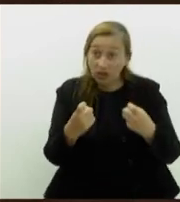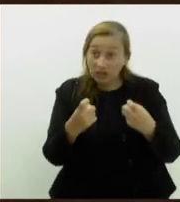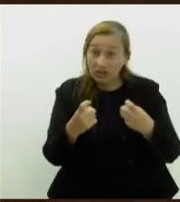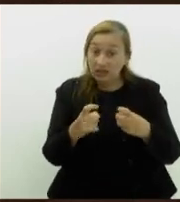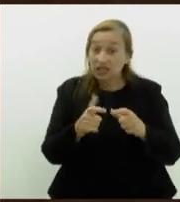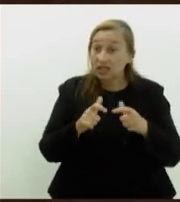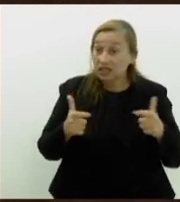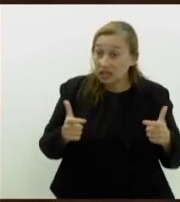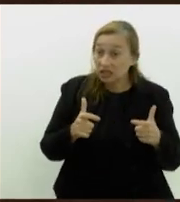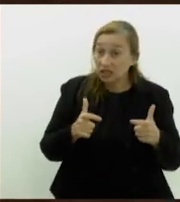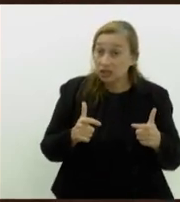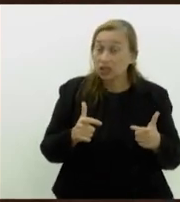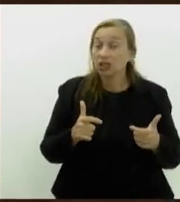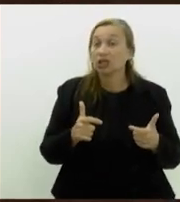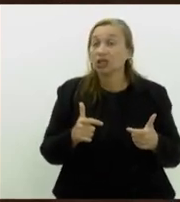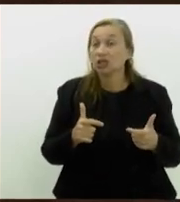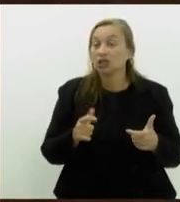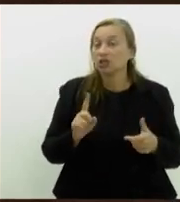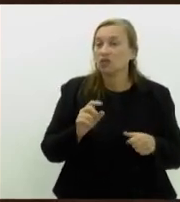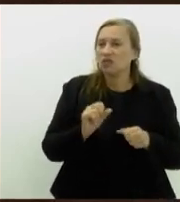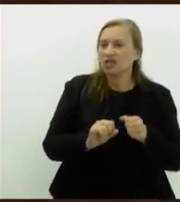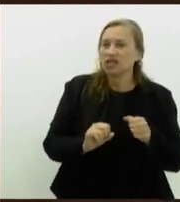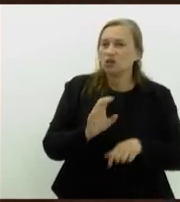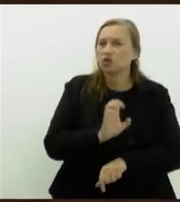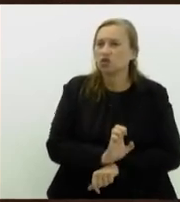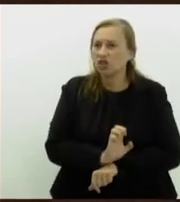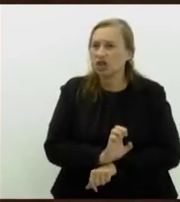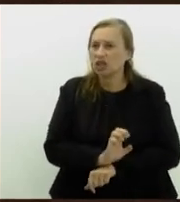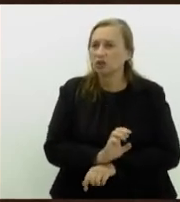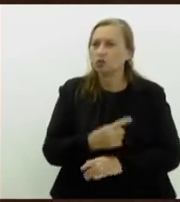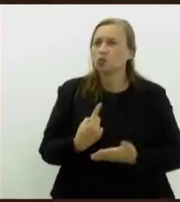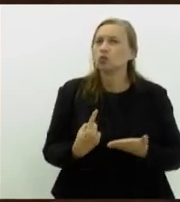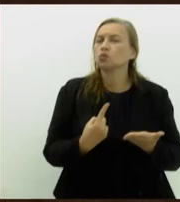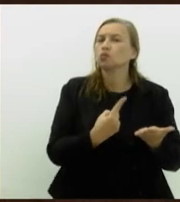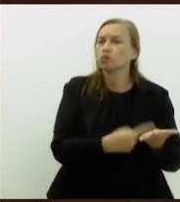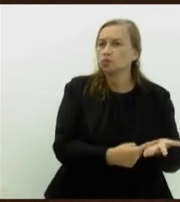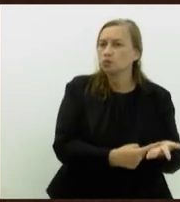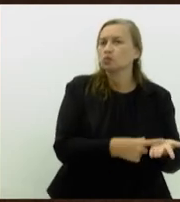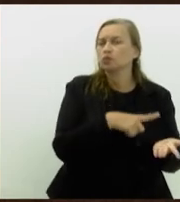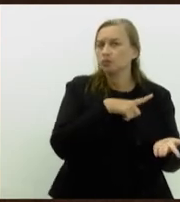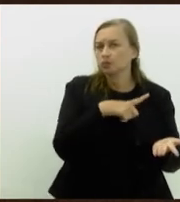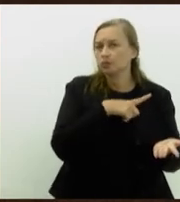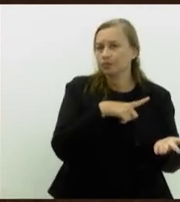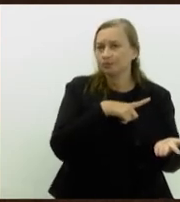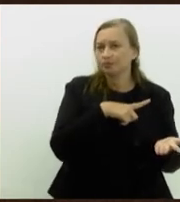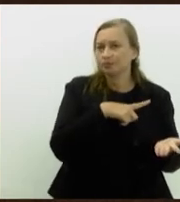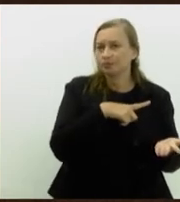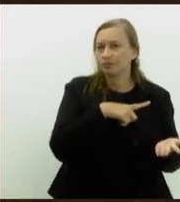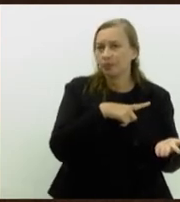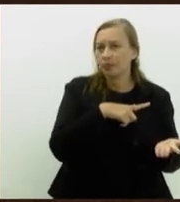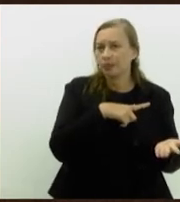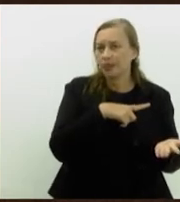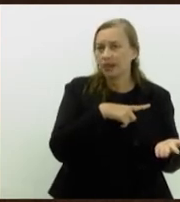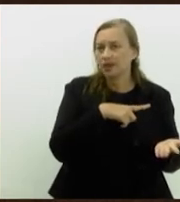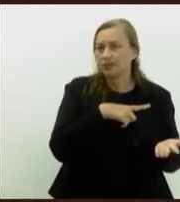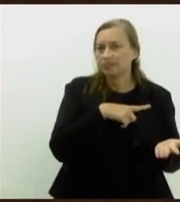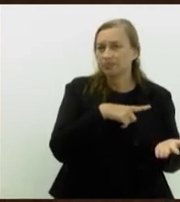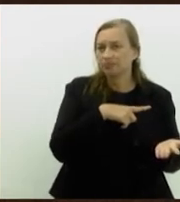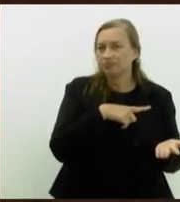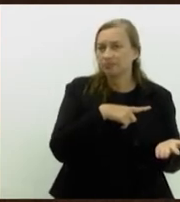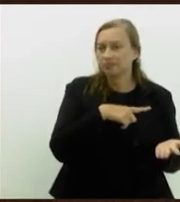grande, a gente não fazer com que o Estado se comprometa de sanar as